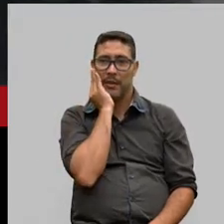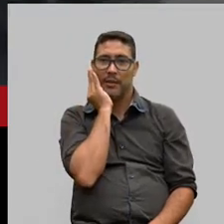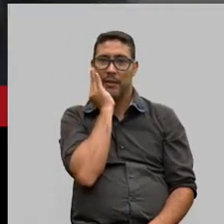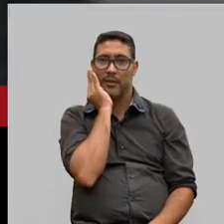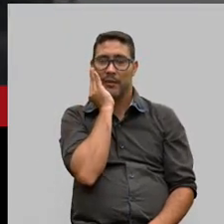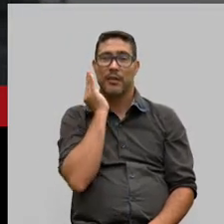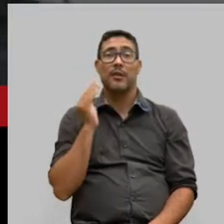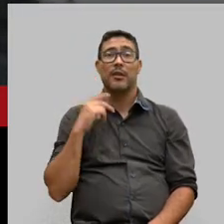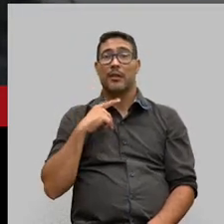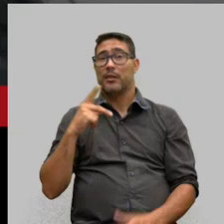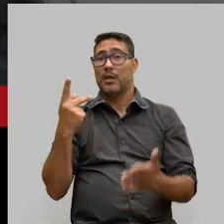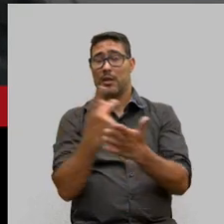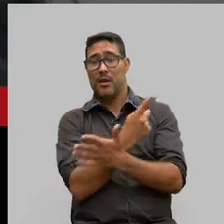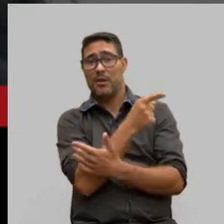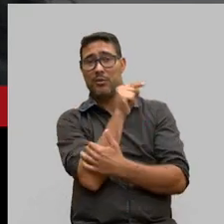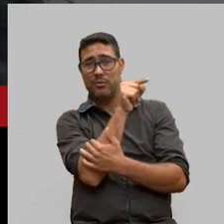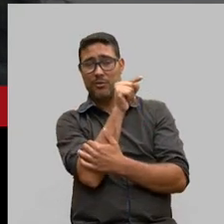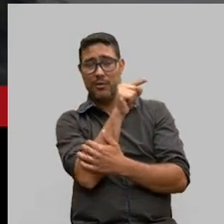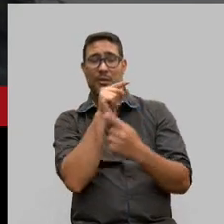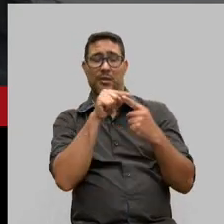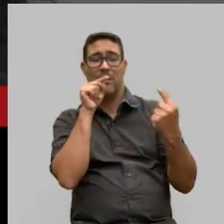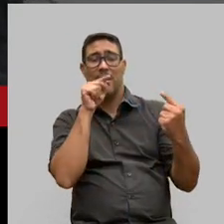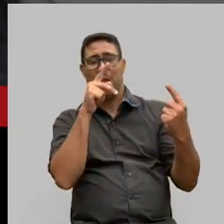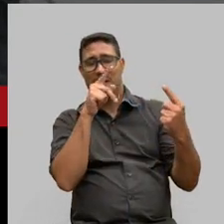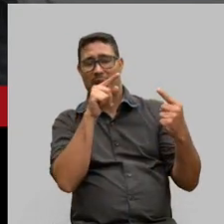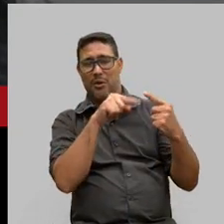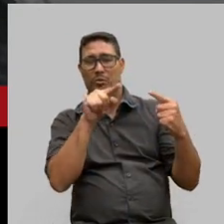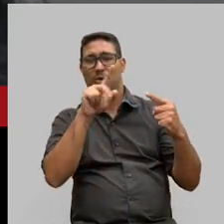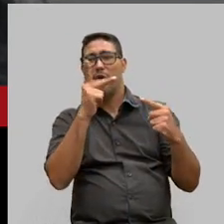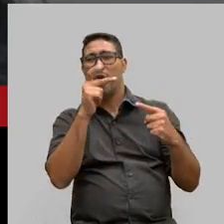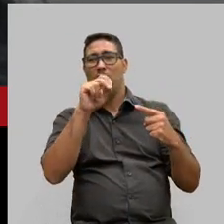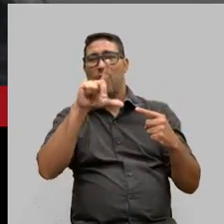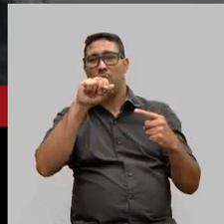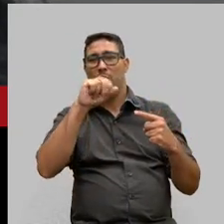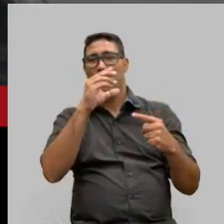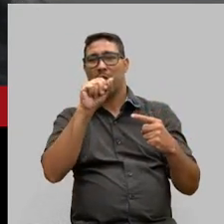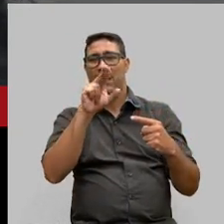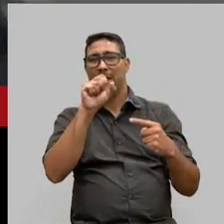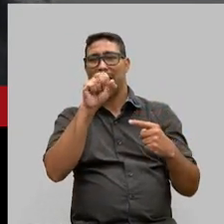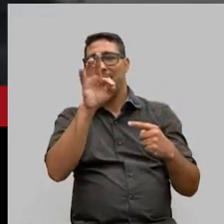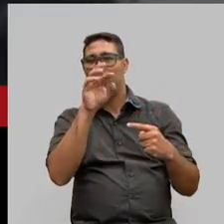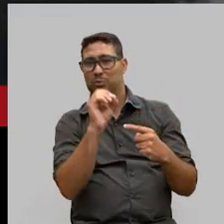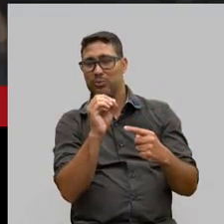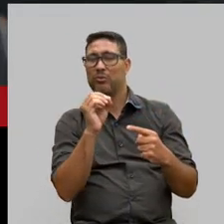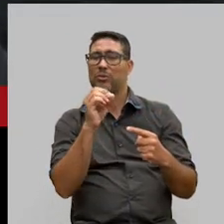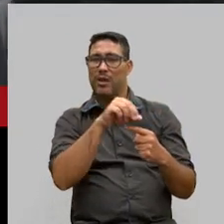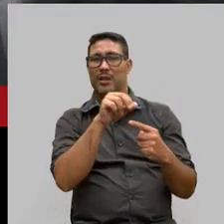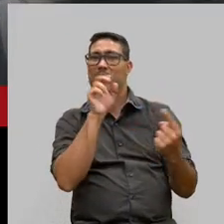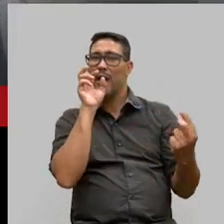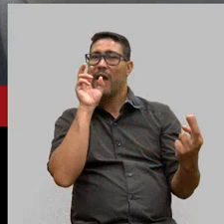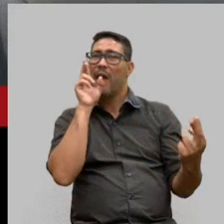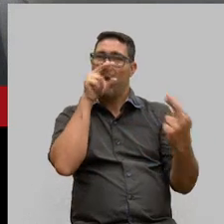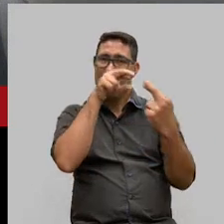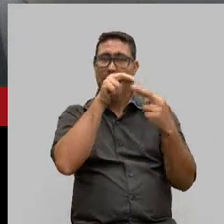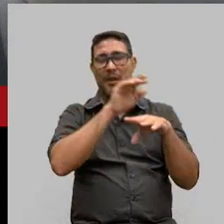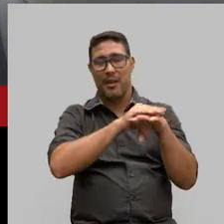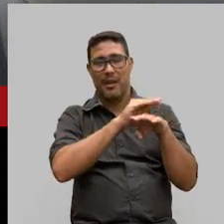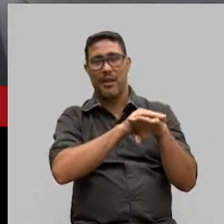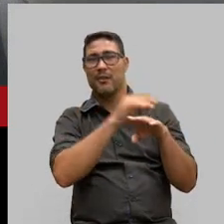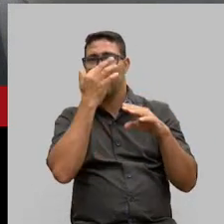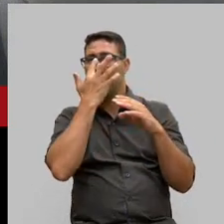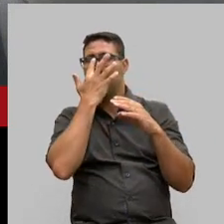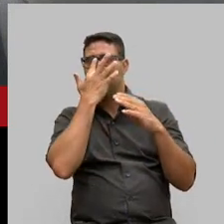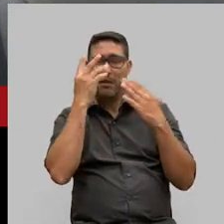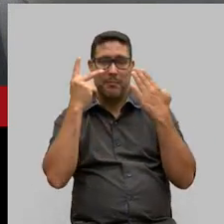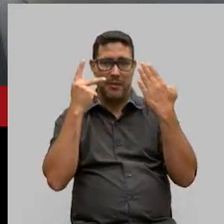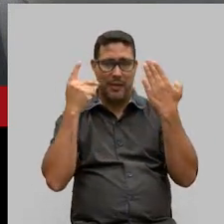holocausto né referência em Psiquiatria Então se vocês eh souberem também o que a gente passa lá no